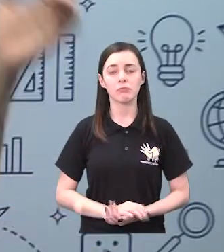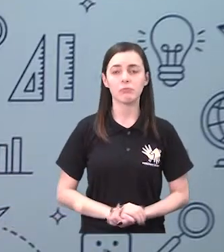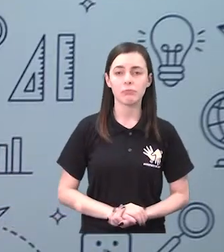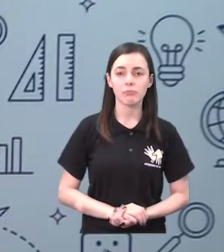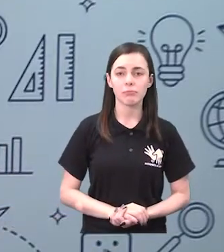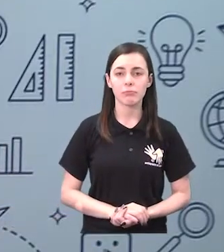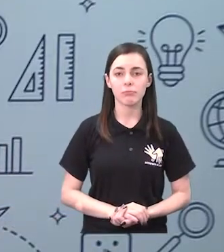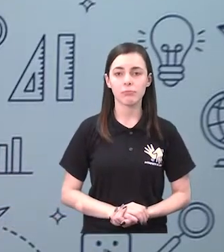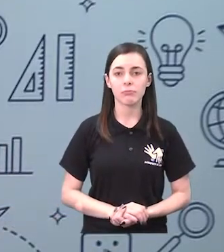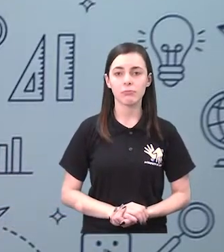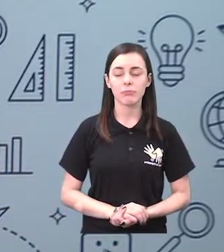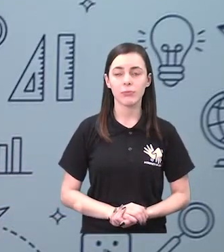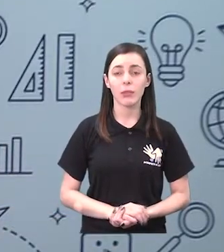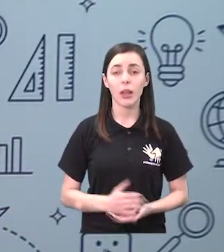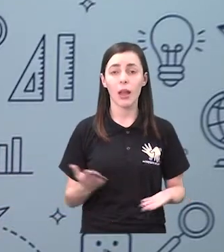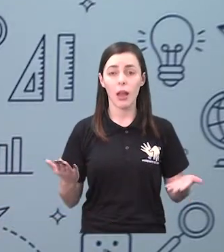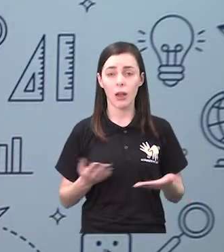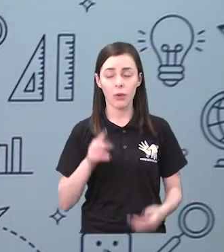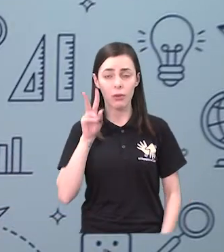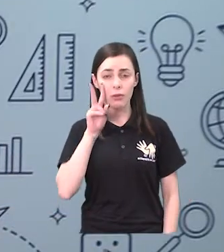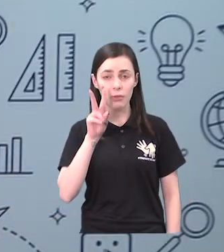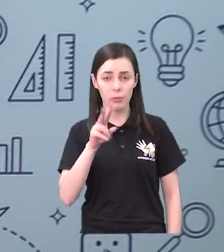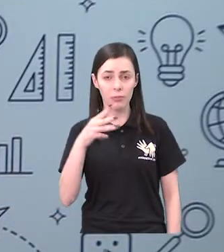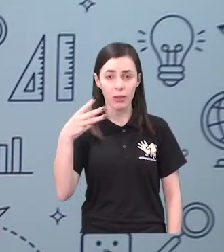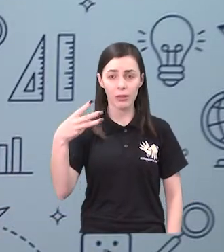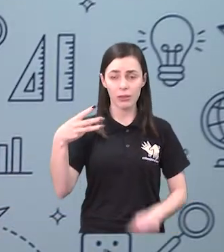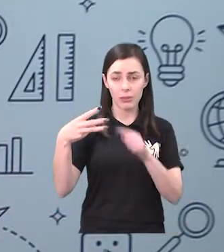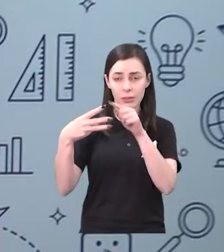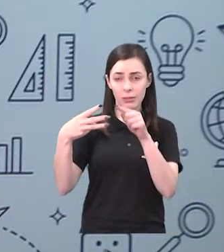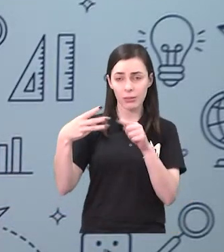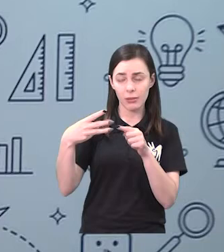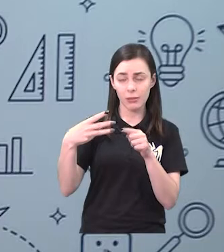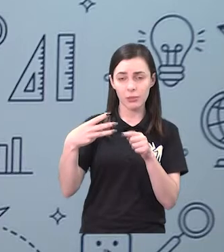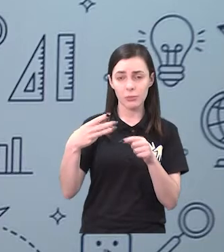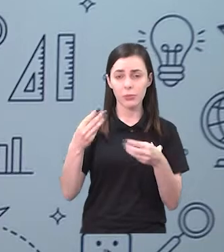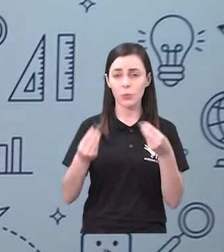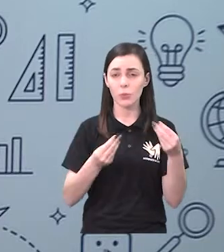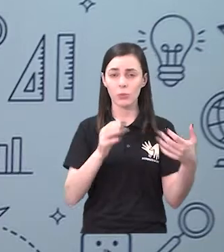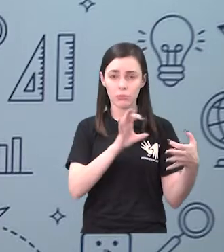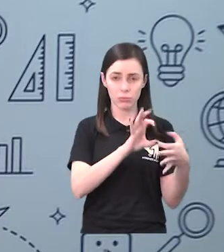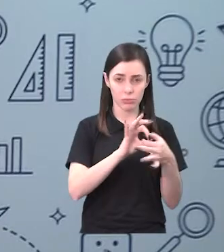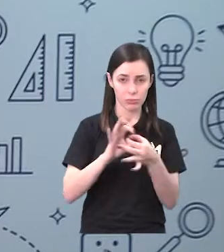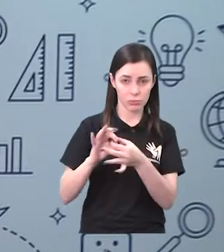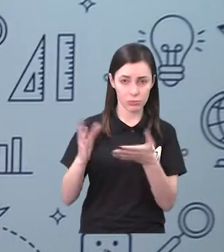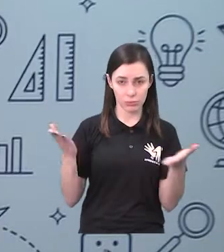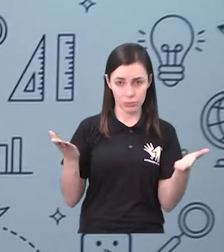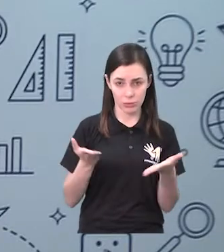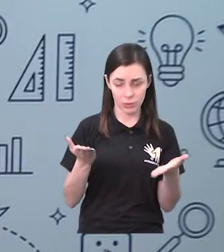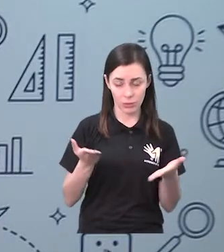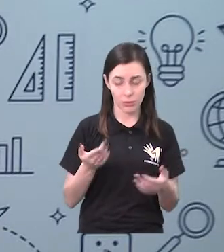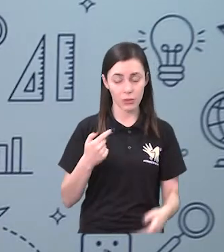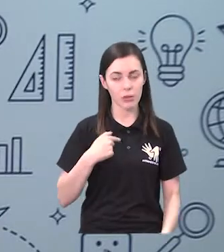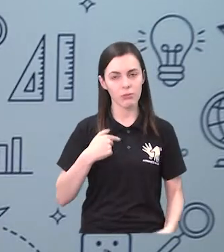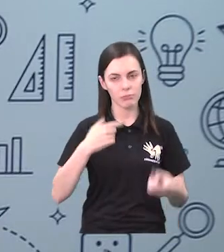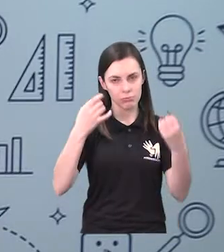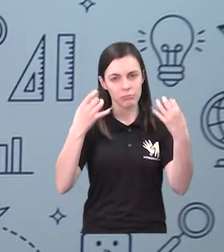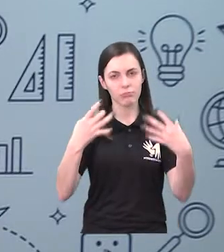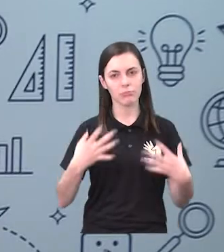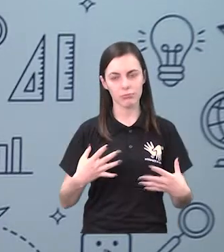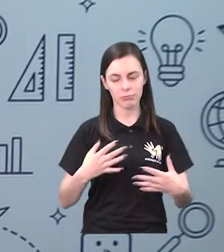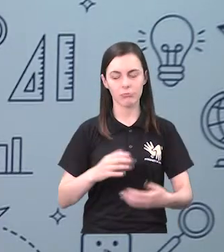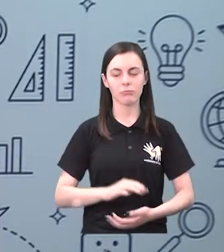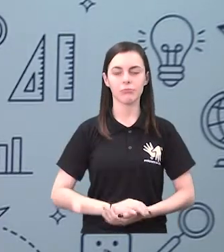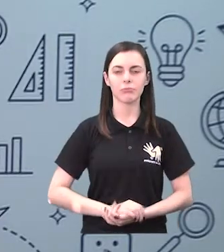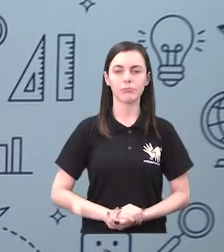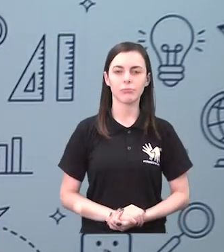humanos vamos ver os três tipos de conexões que eu vou propor para você nesse momento